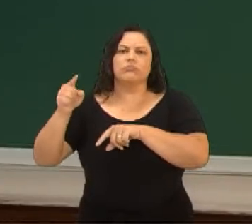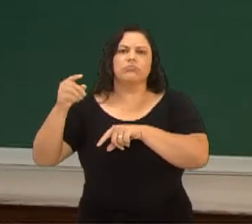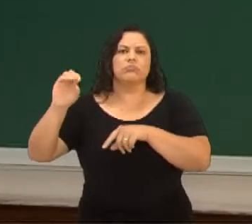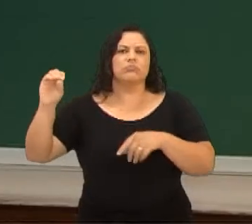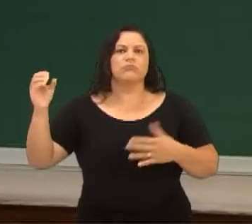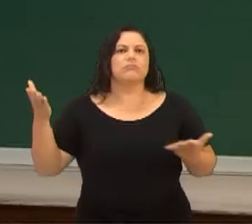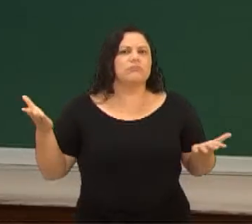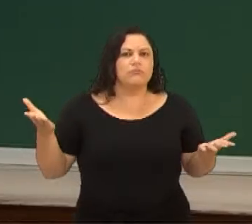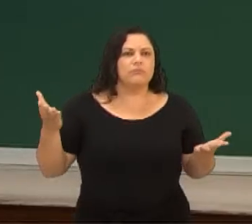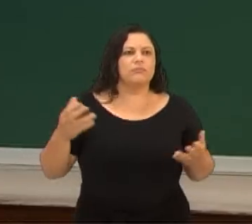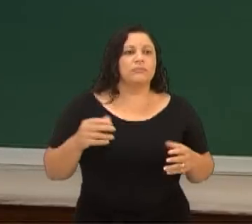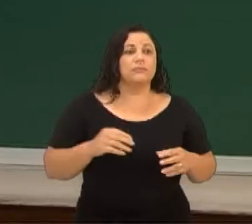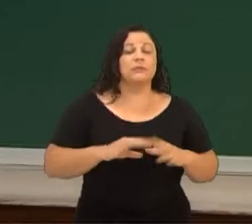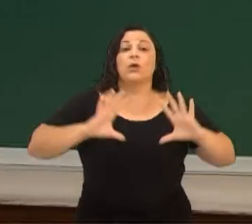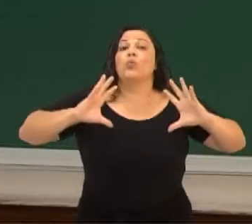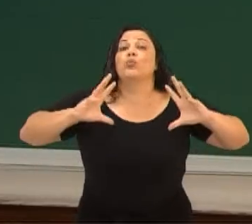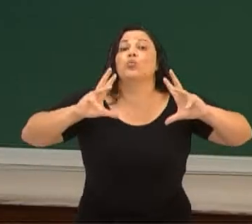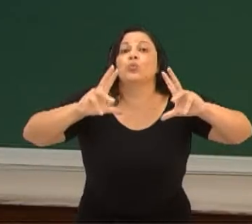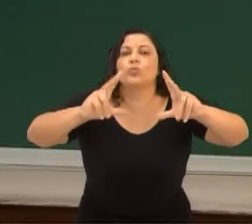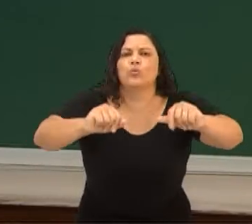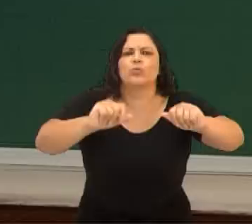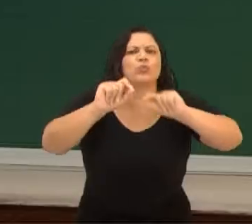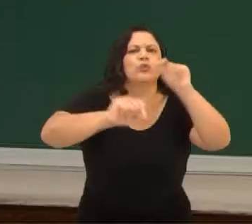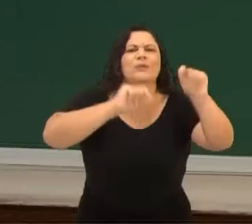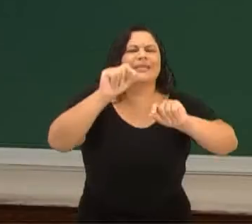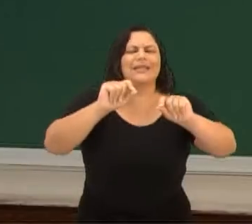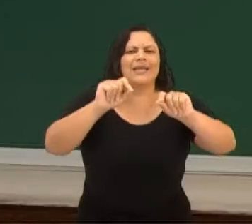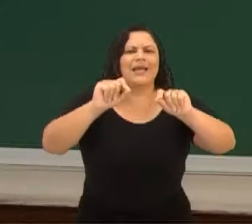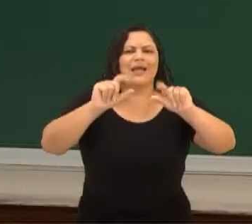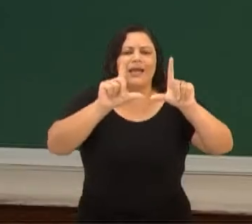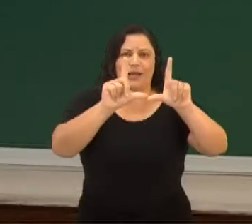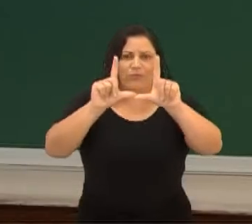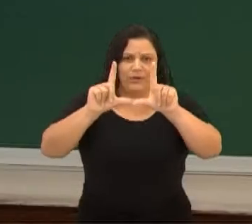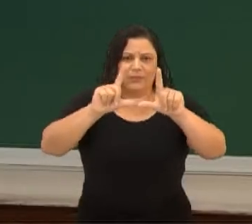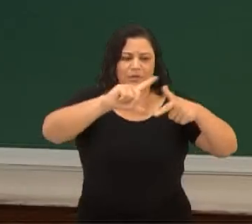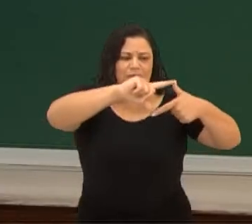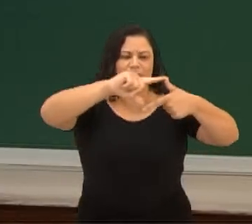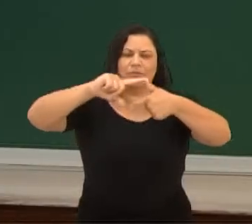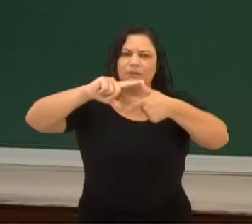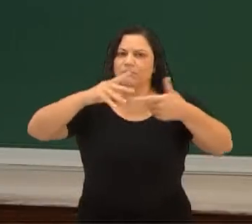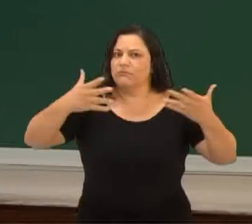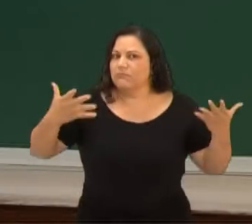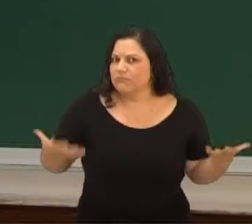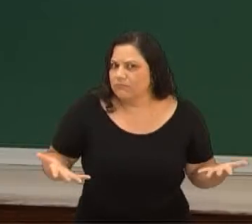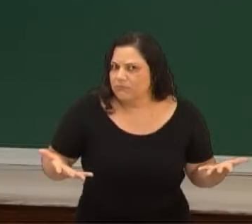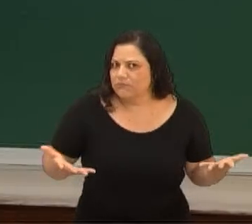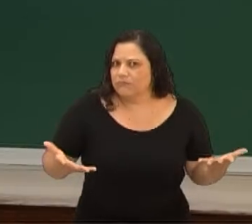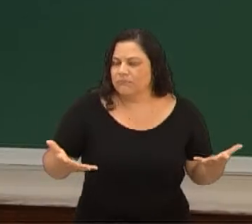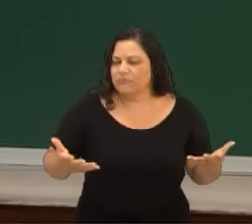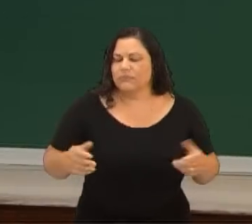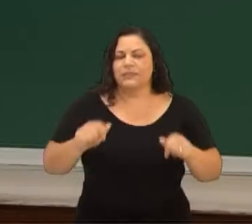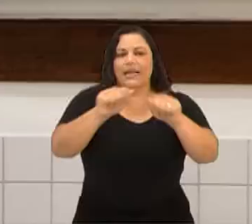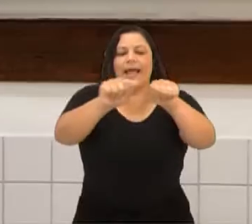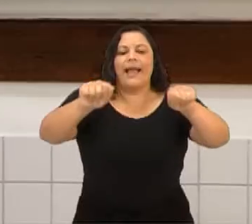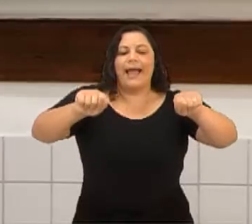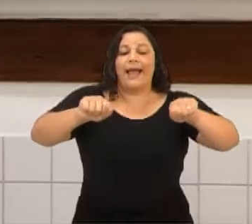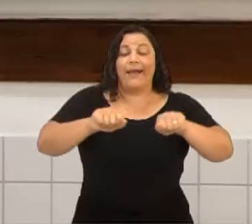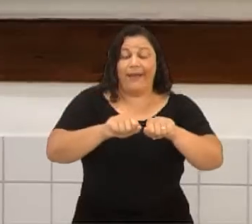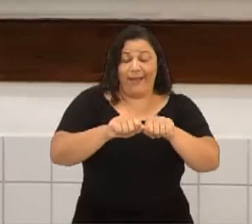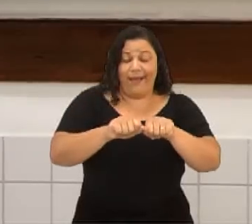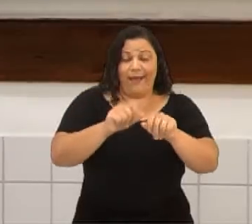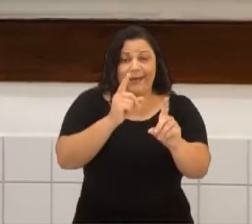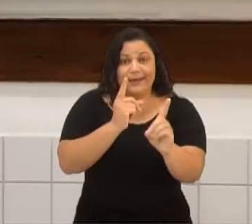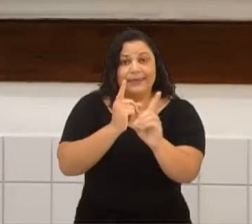apartamento inteiro, ele é um quadrado ou ele é um retângulo? A gente precisa achar a área do apartamento para